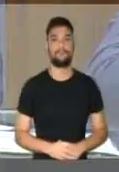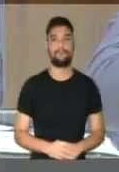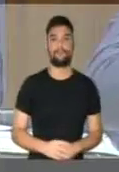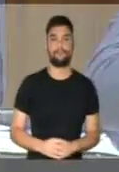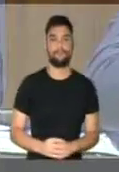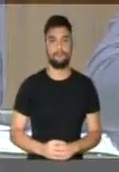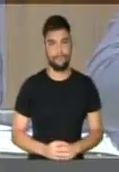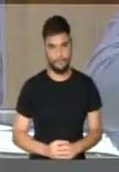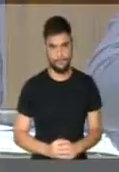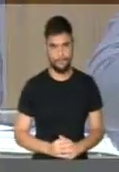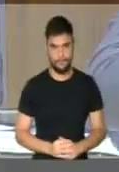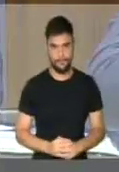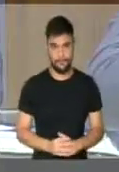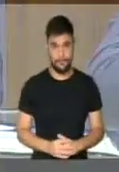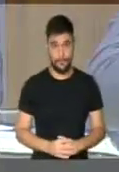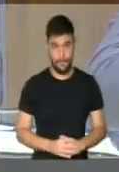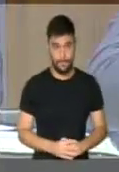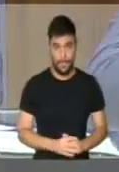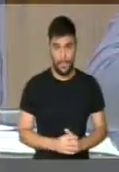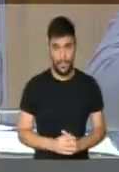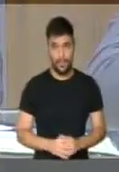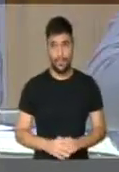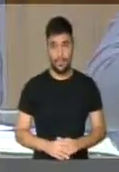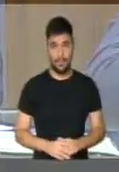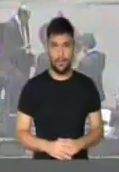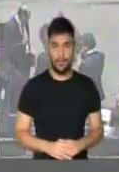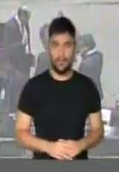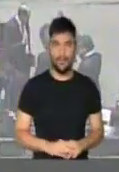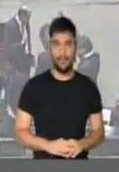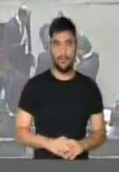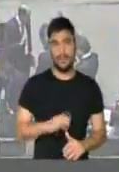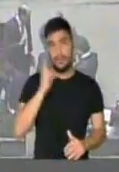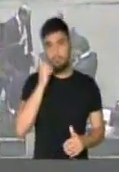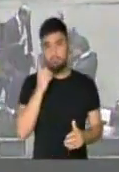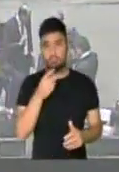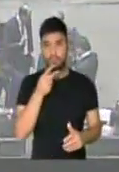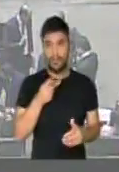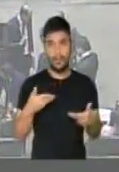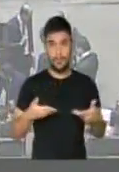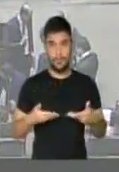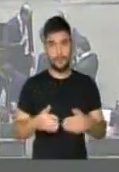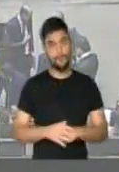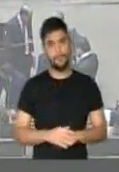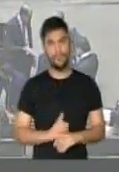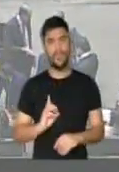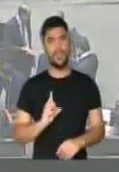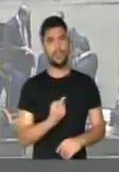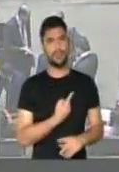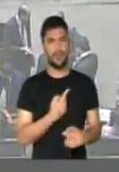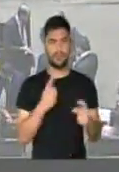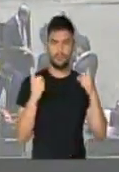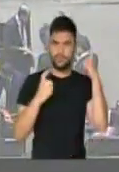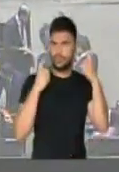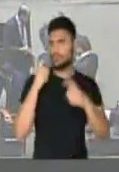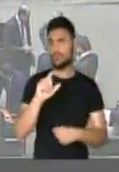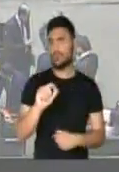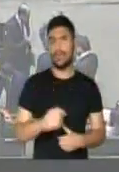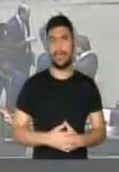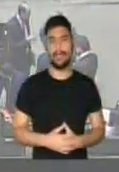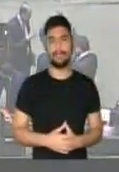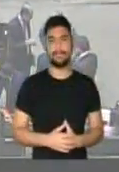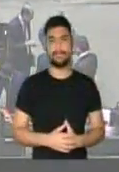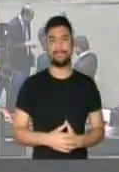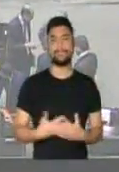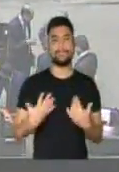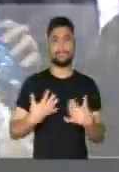Fale, deputado. Presidente, é com muita preocupação que nós hoje